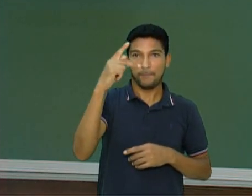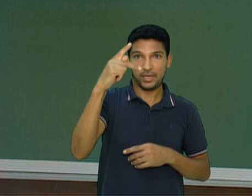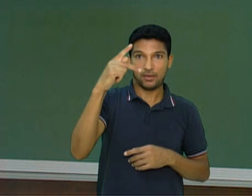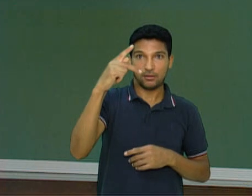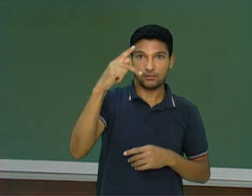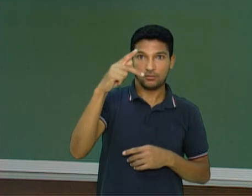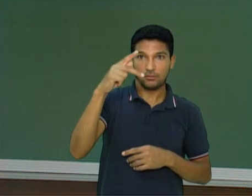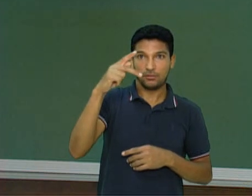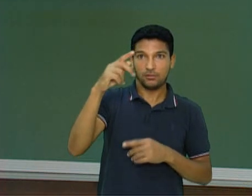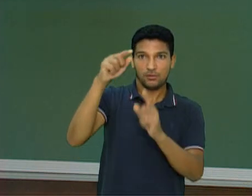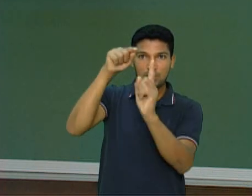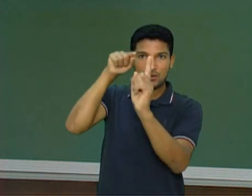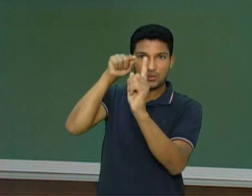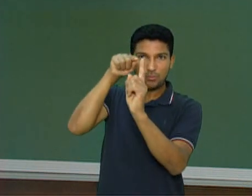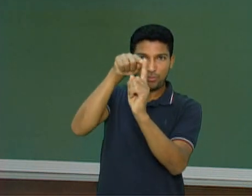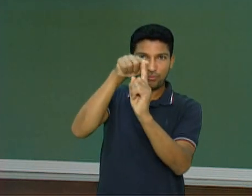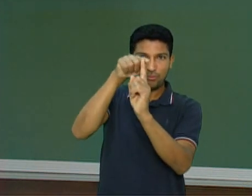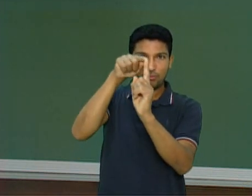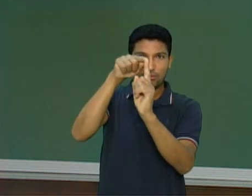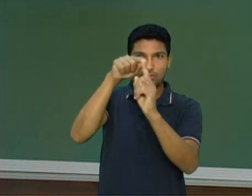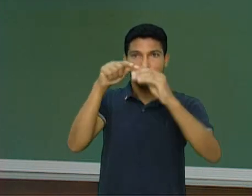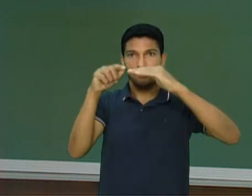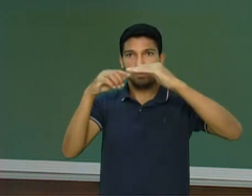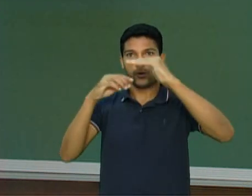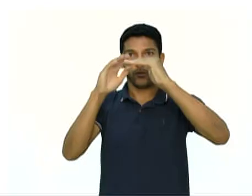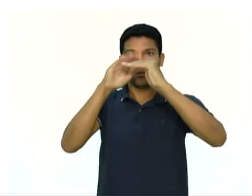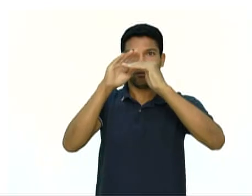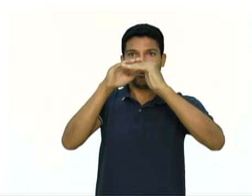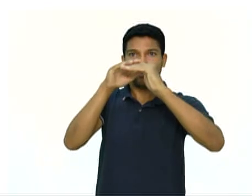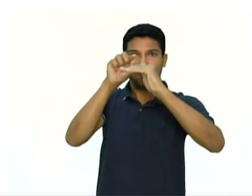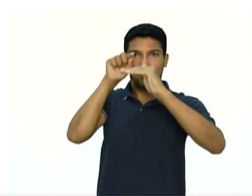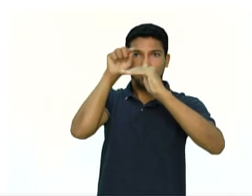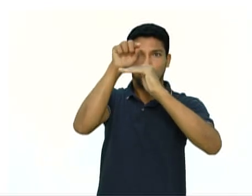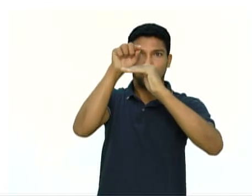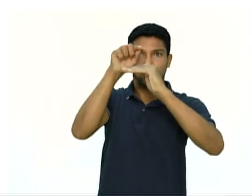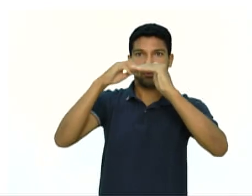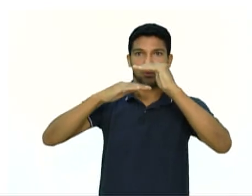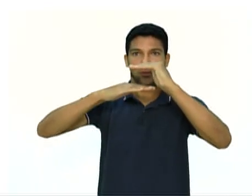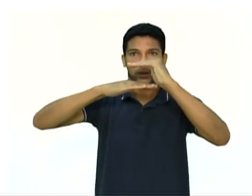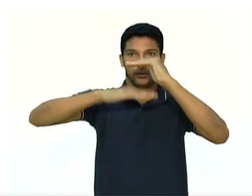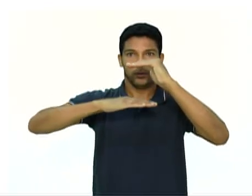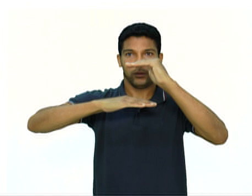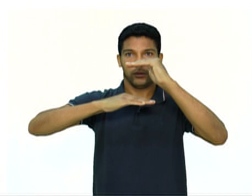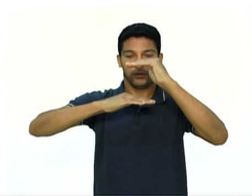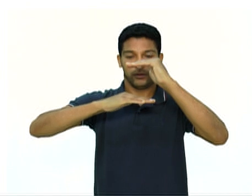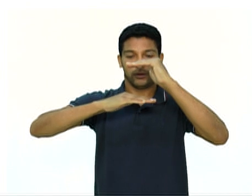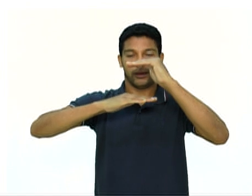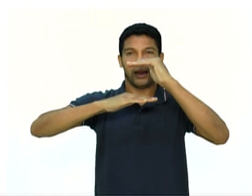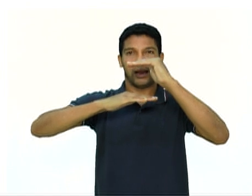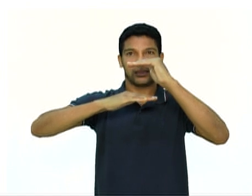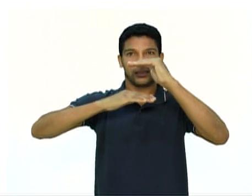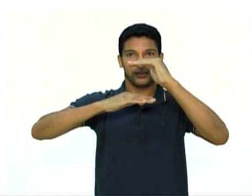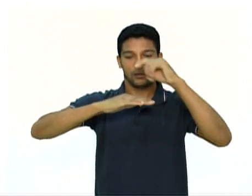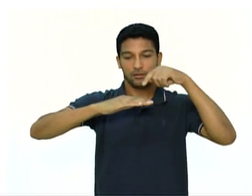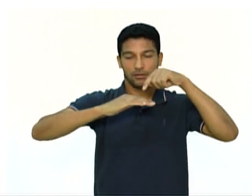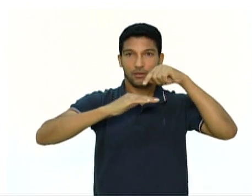você, né, a sua sombra, ou seja, a sua projeção ortogonal está lá naquele ponto P', né, que está sobre o